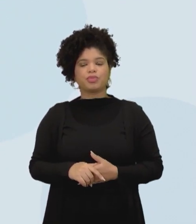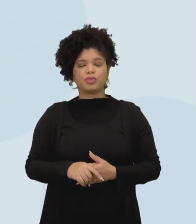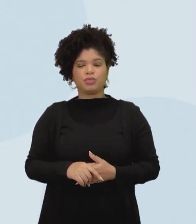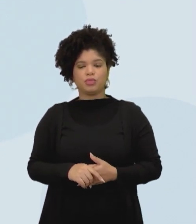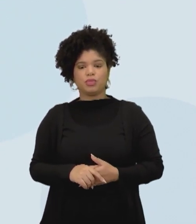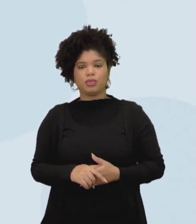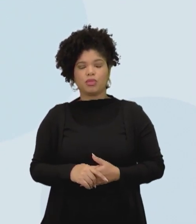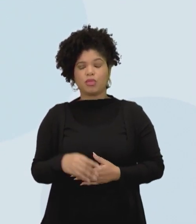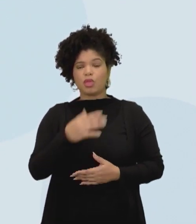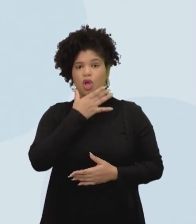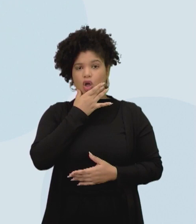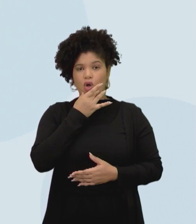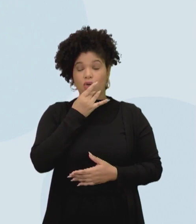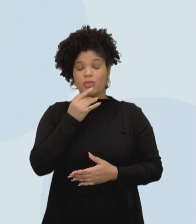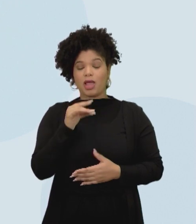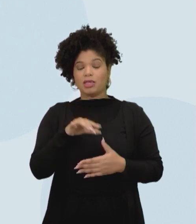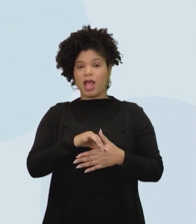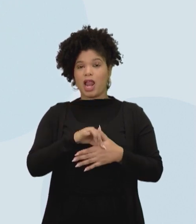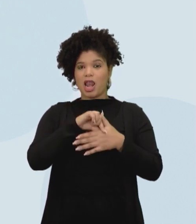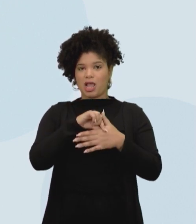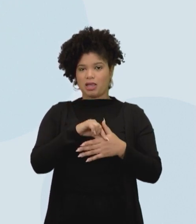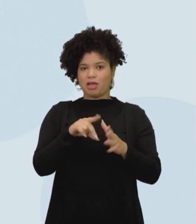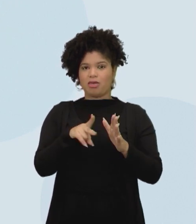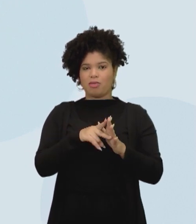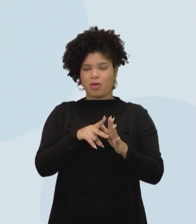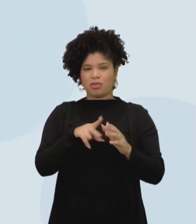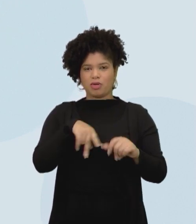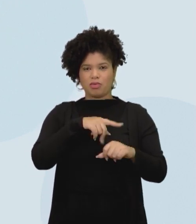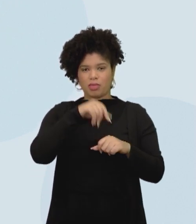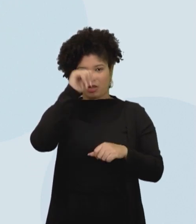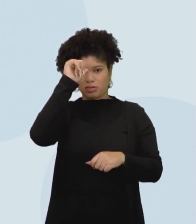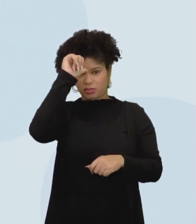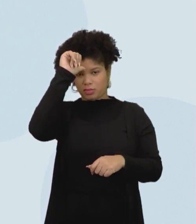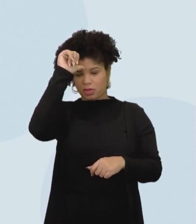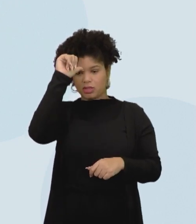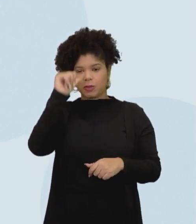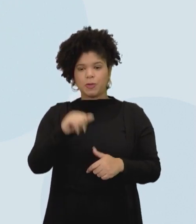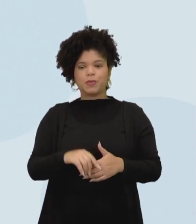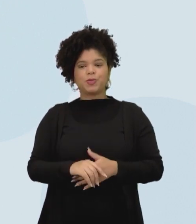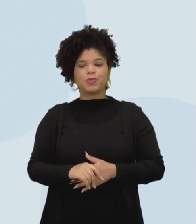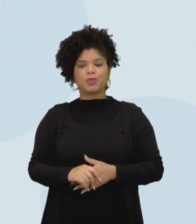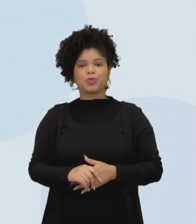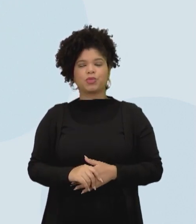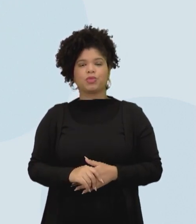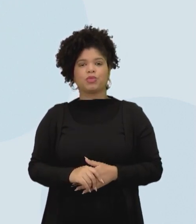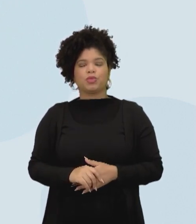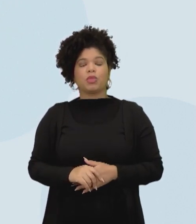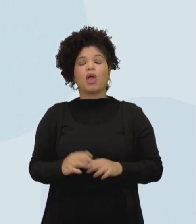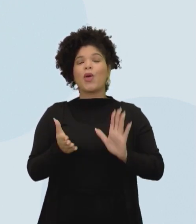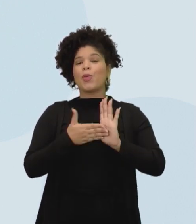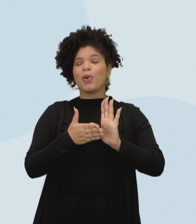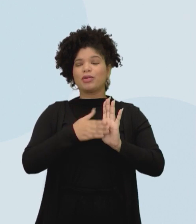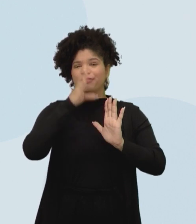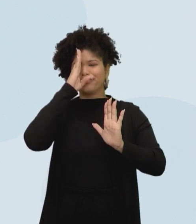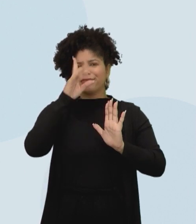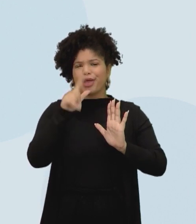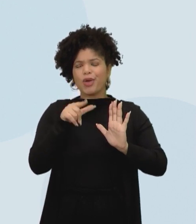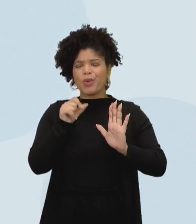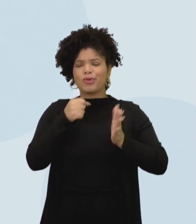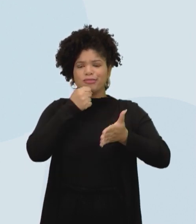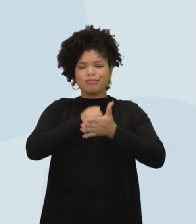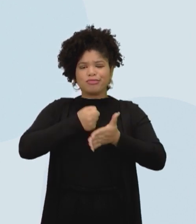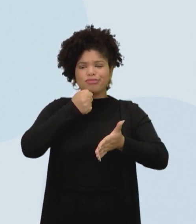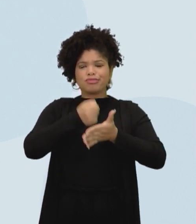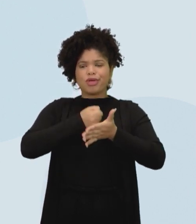Mahatma Gandhi, ele foi um dos seus líderes, né? Um dos líderes aí da Índia. E propôs como principal forma de luta